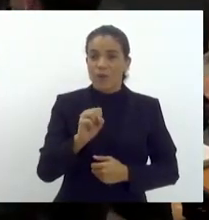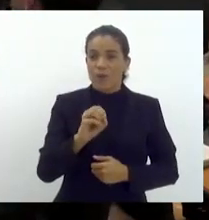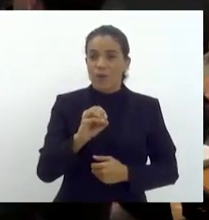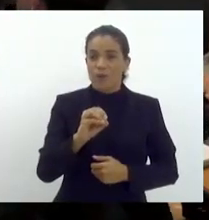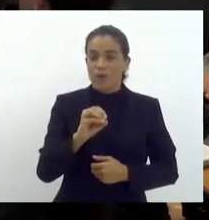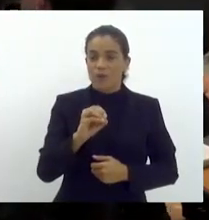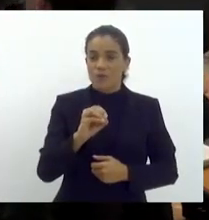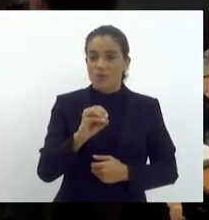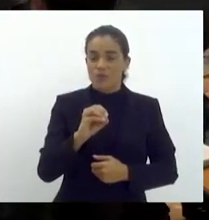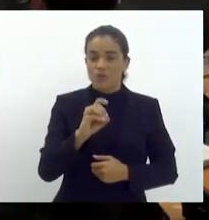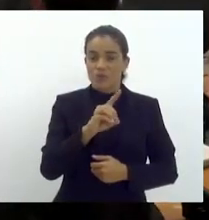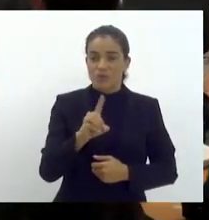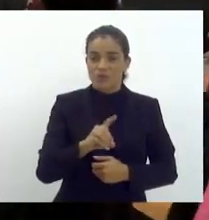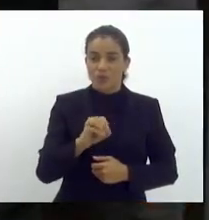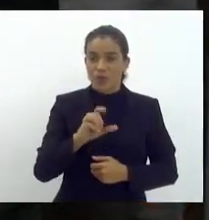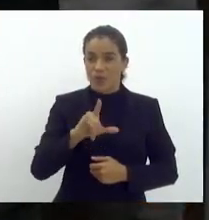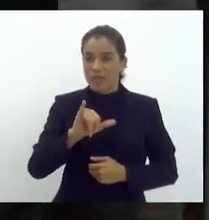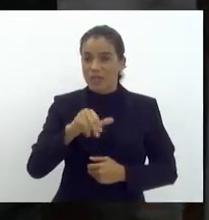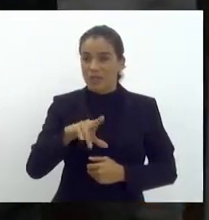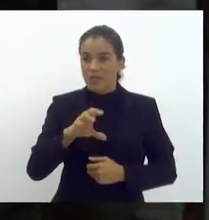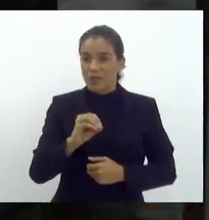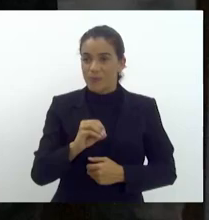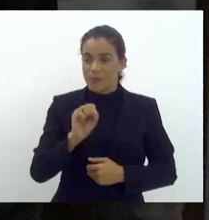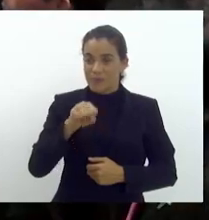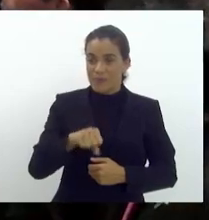Deputado Vitor Júnior